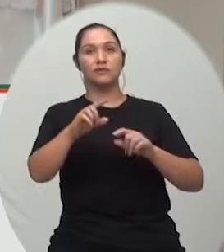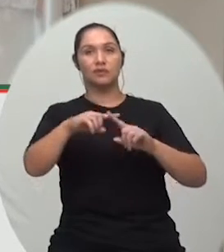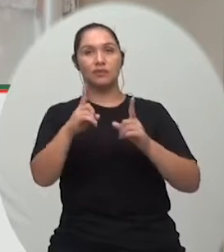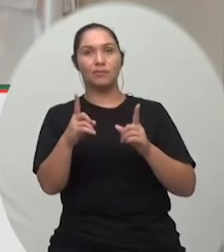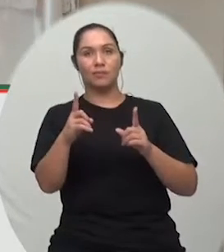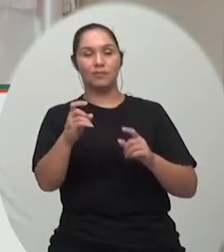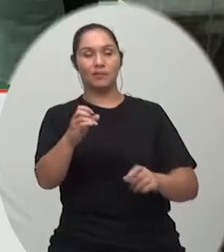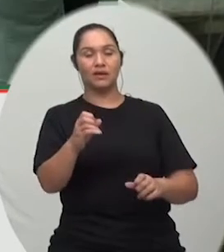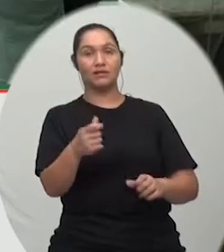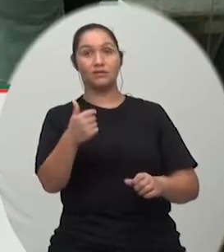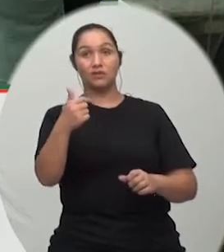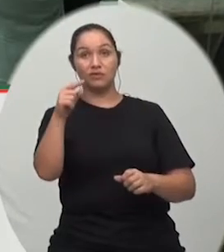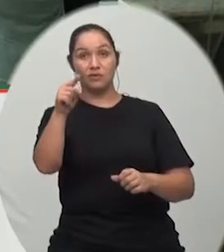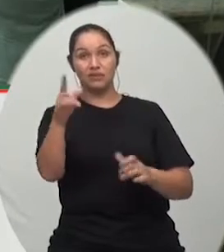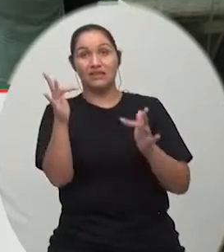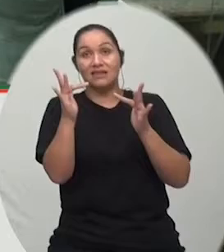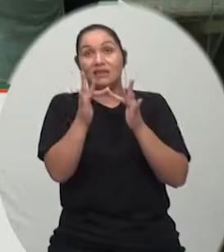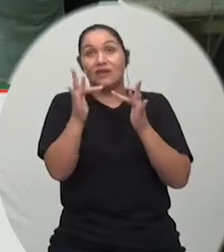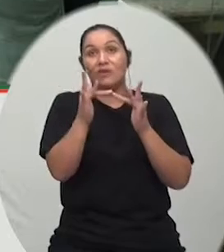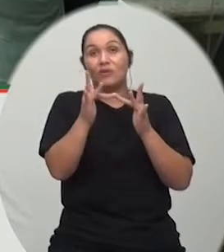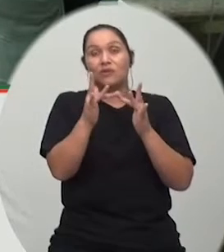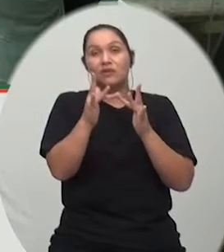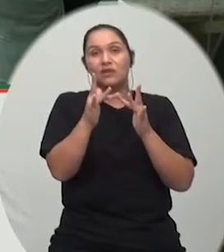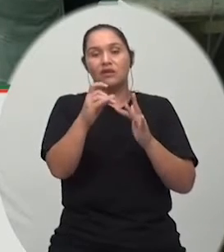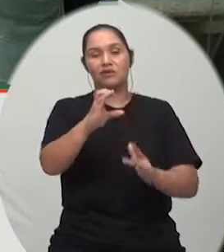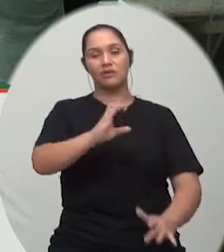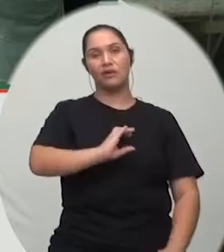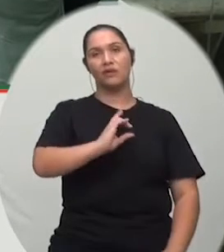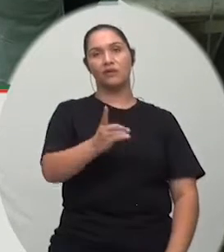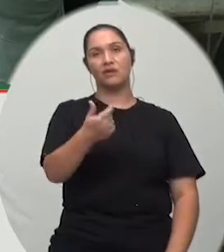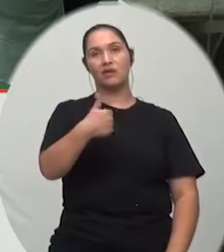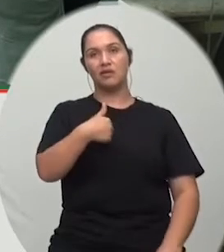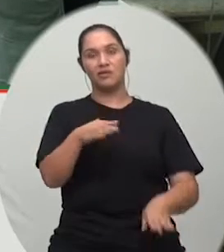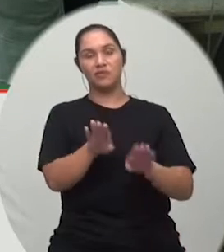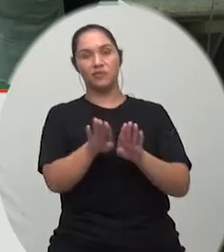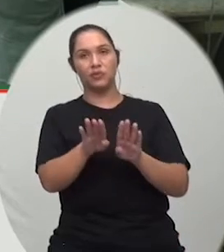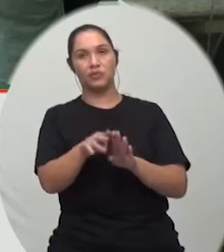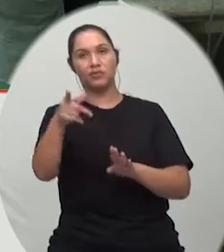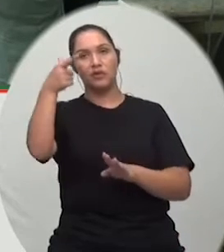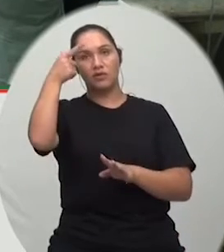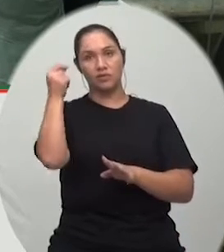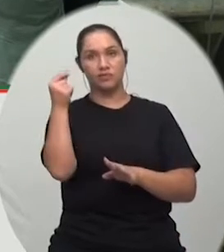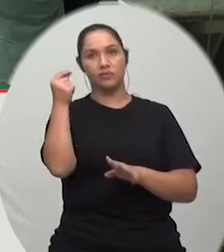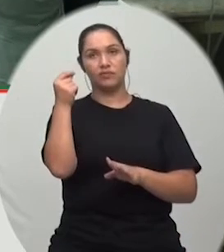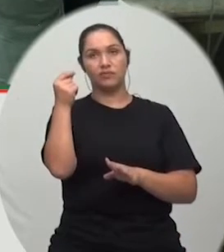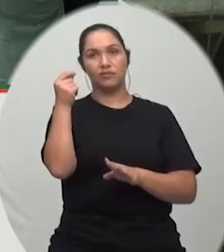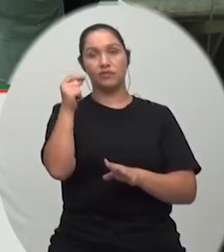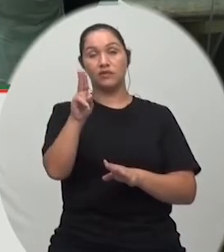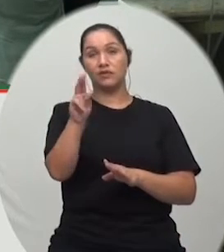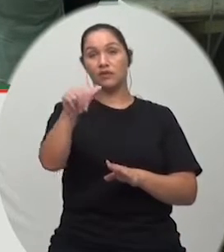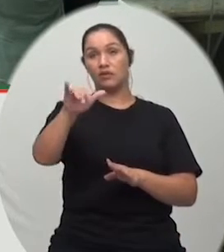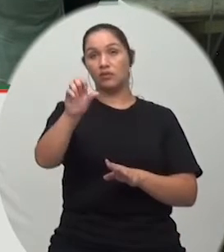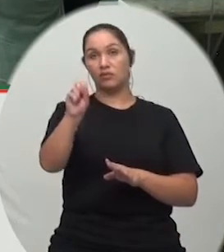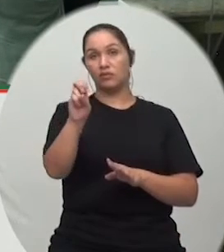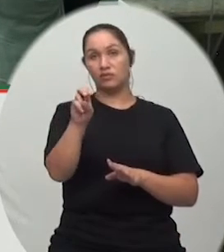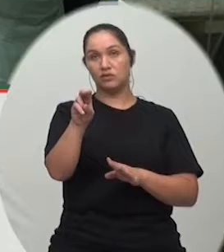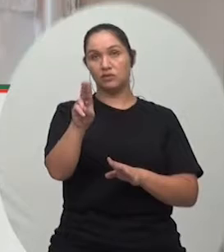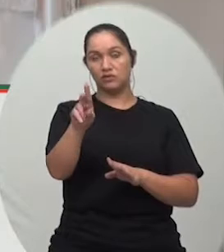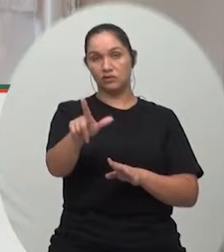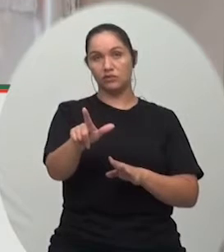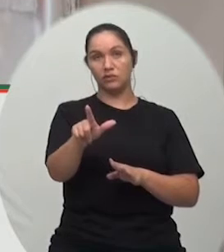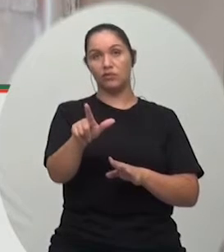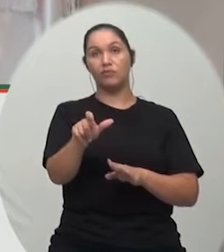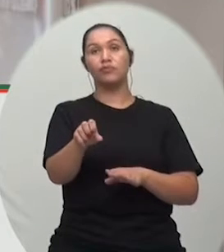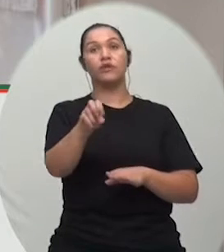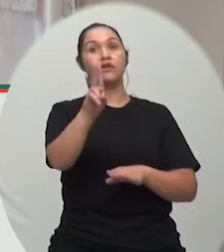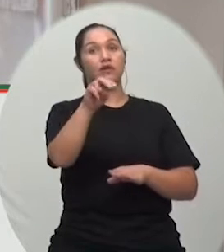coordenação. Eu também já fui acadêmica da Unisul, da Univale, da UDESC e da UFSC. E eu posso dizer para os